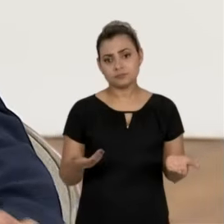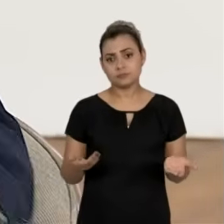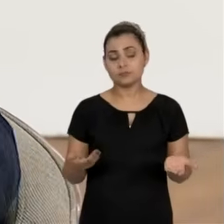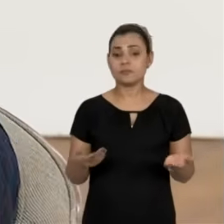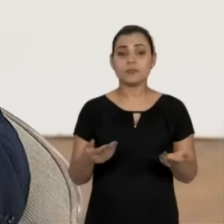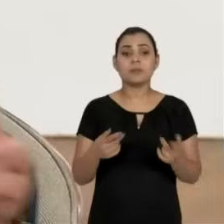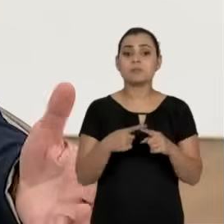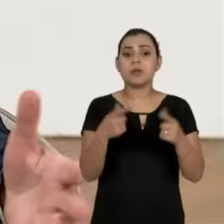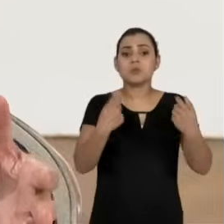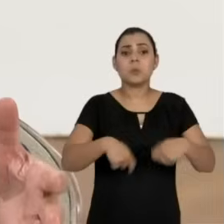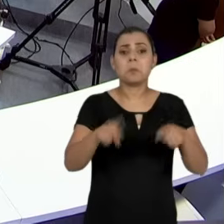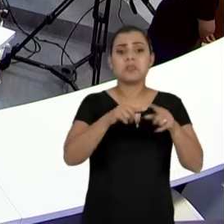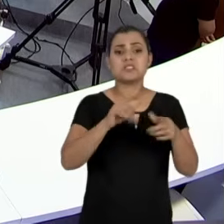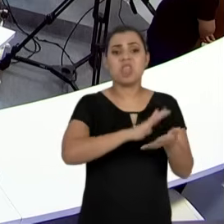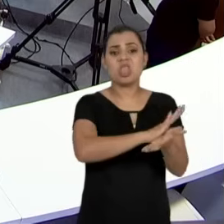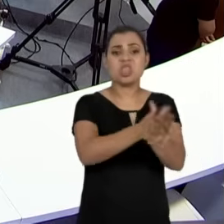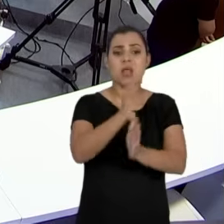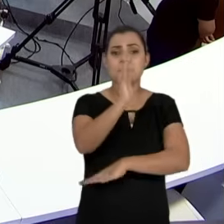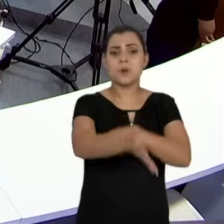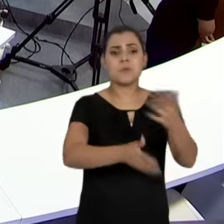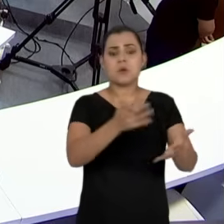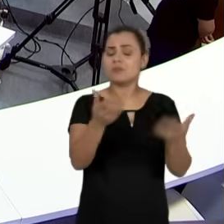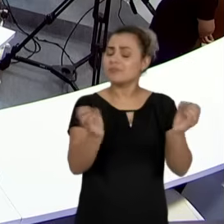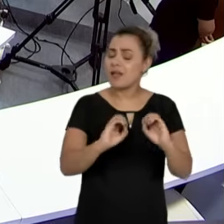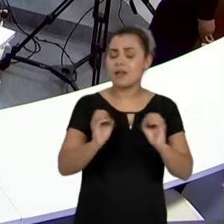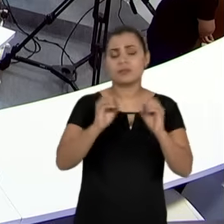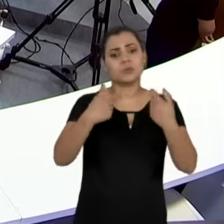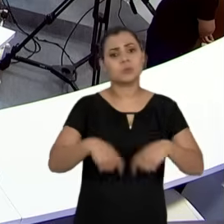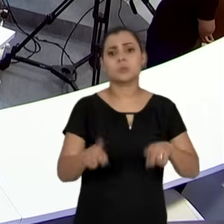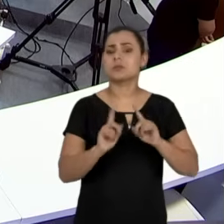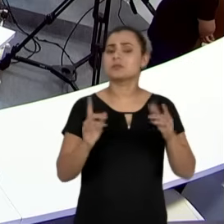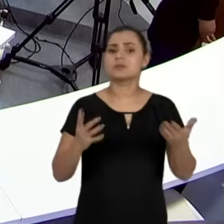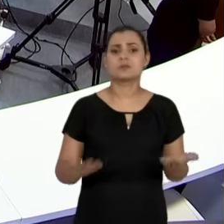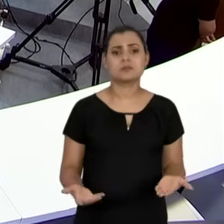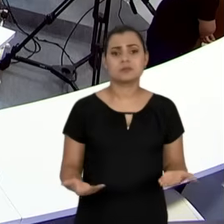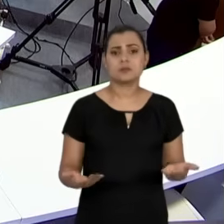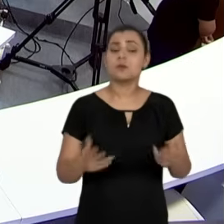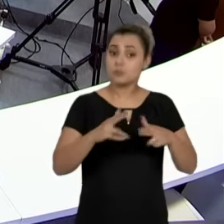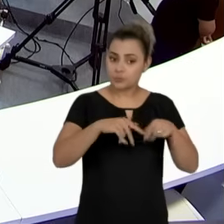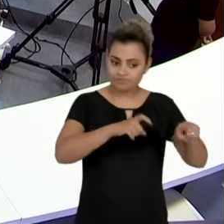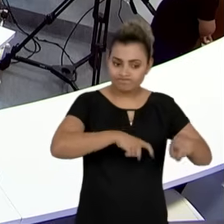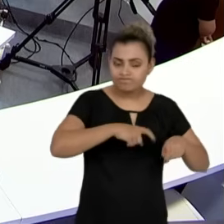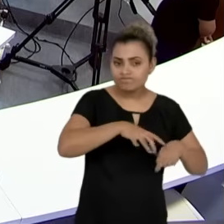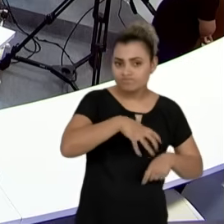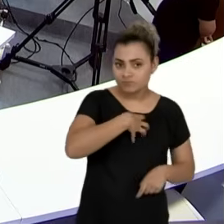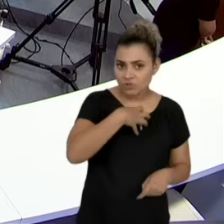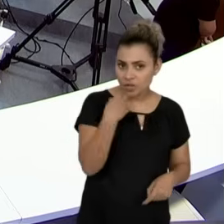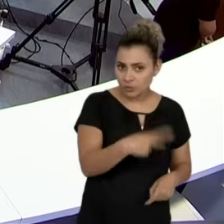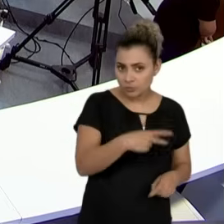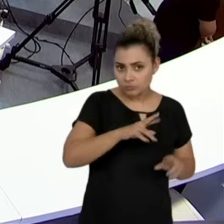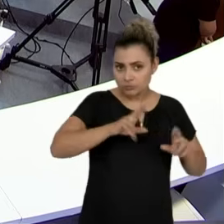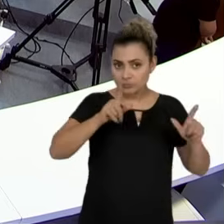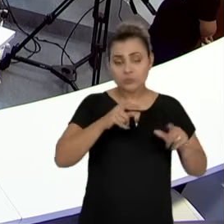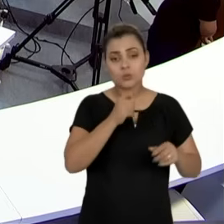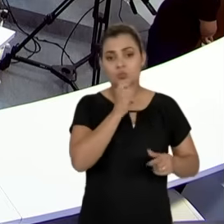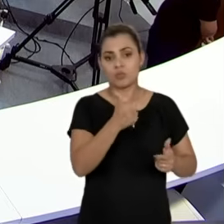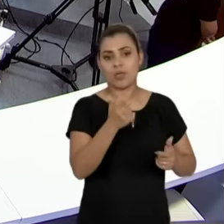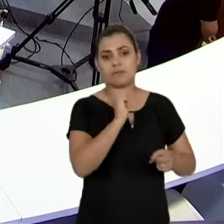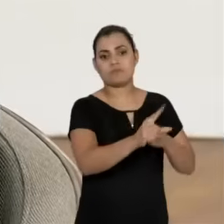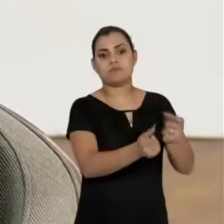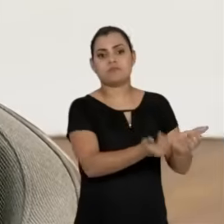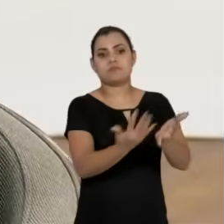sem necessidade de derrubar mais nenhum tipo de árvore. Esse tipo de agricultura, ela não usa fogo,